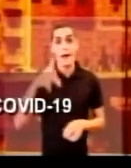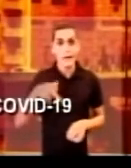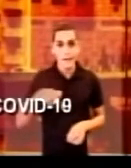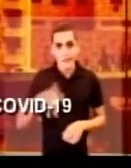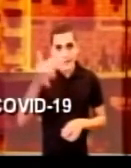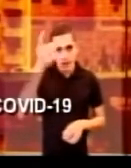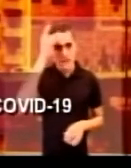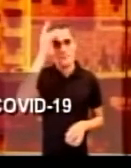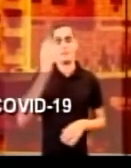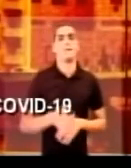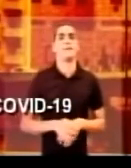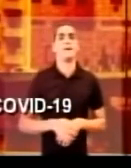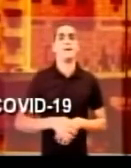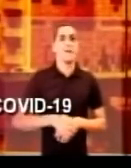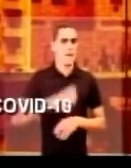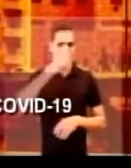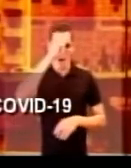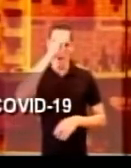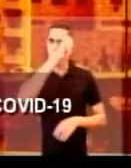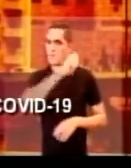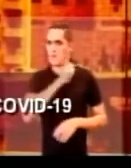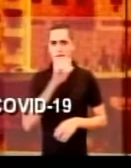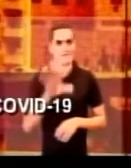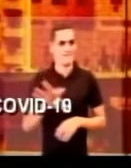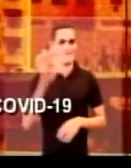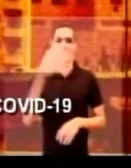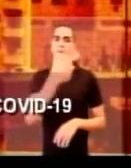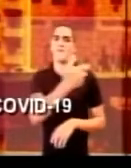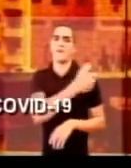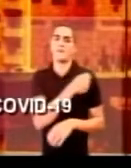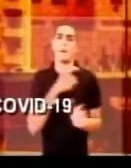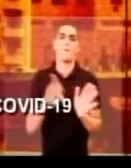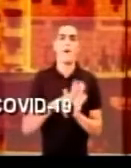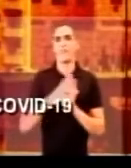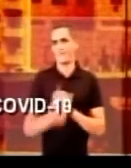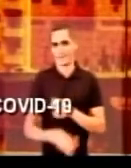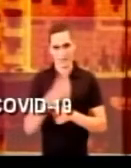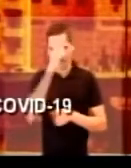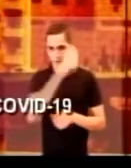Quem escolhe a vacina é o Ministério que vai nos enviar.